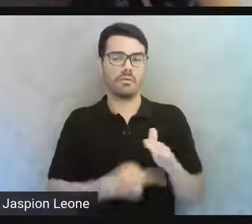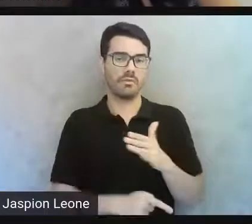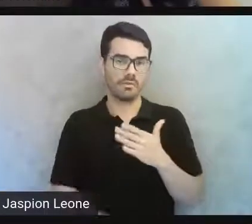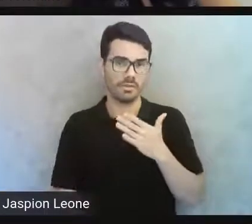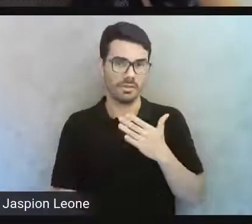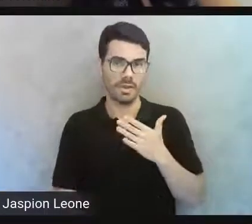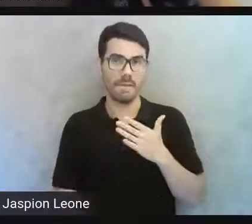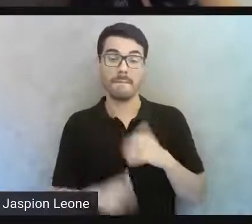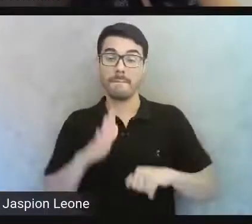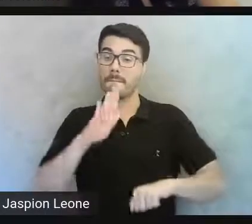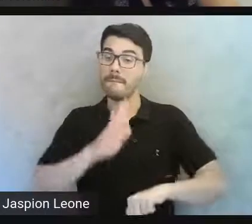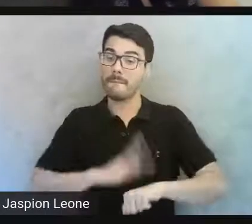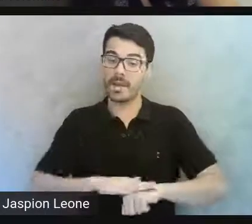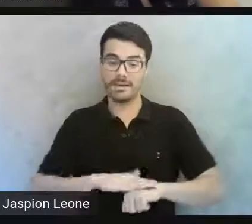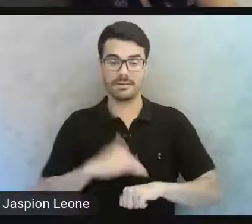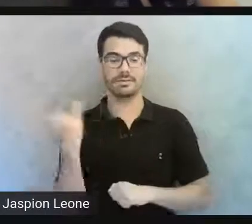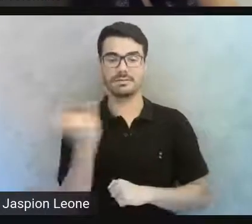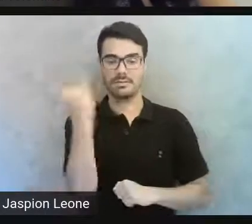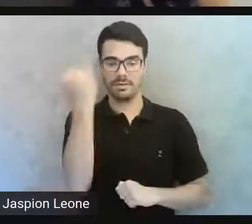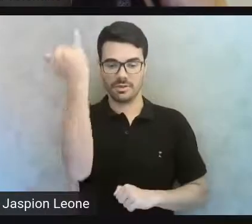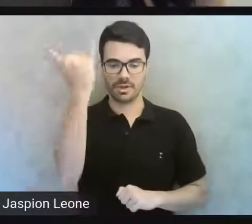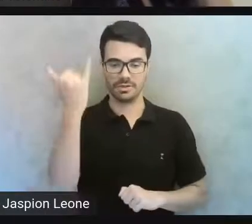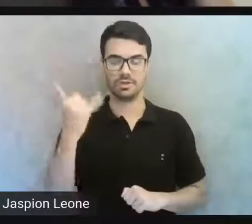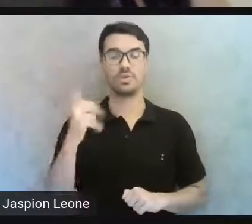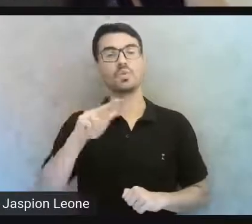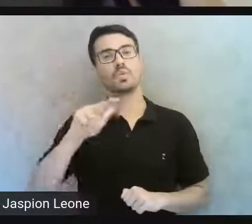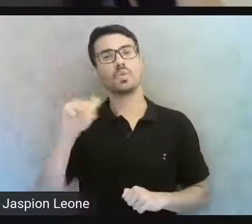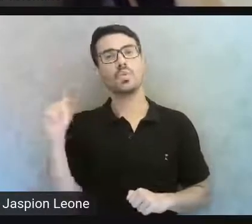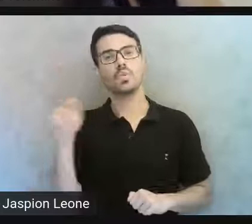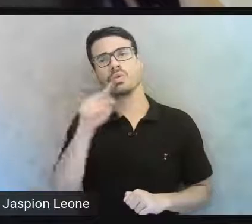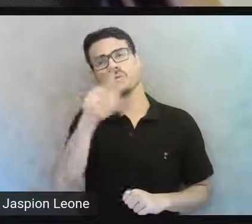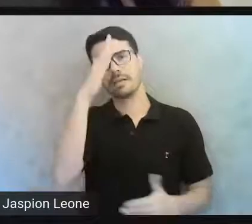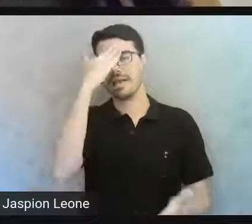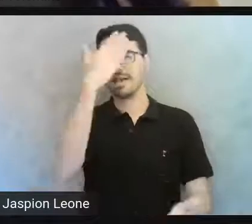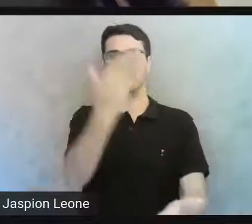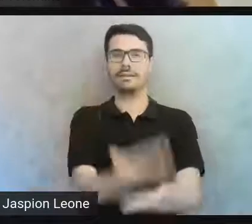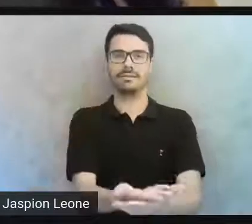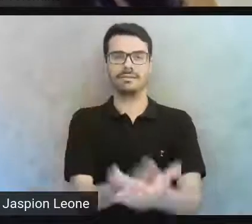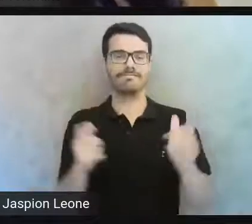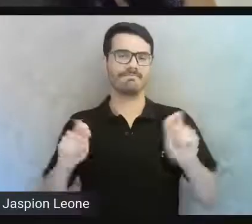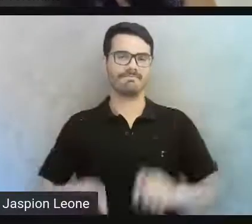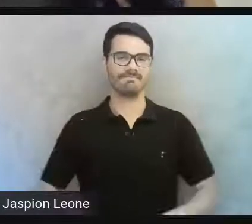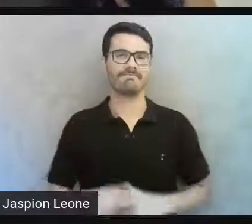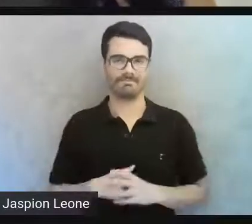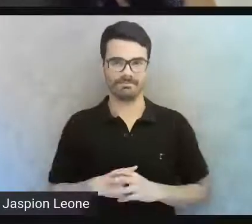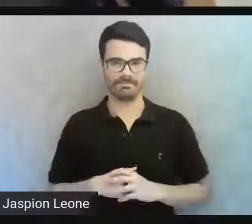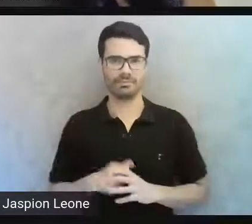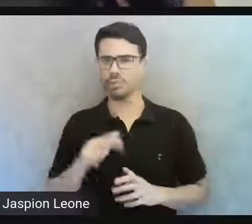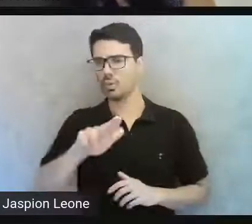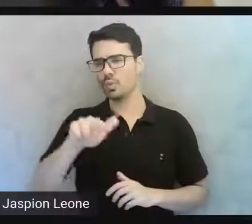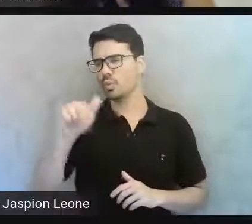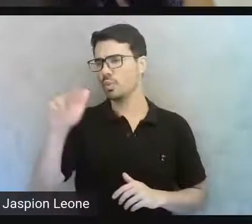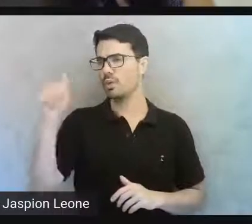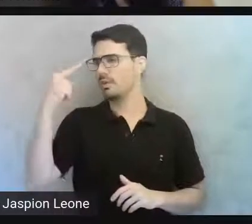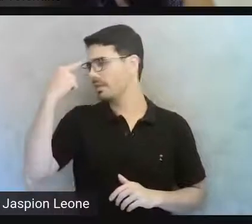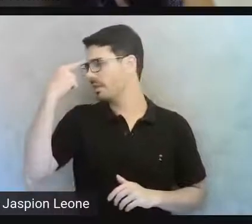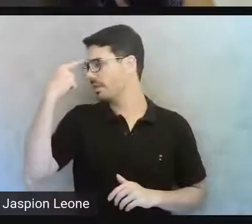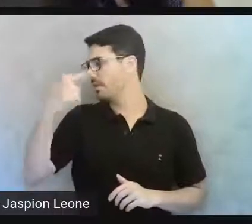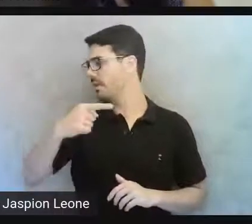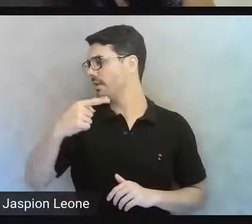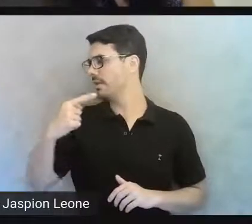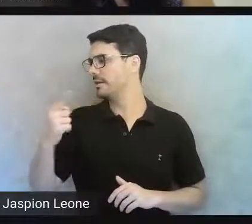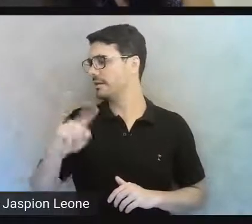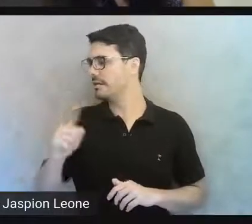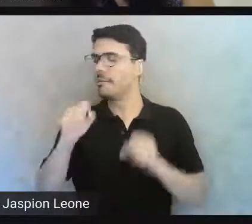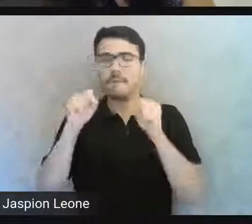para mim, o mais importante é que você nunca deixe de acreditar que é possível, sabe? Nunca deixe de acreditar que você pode sair